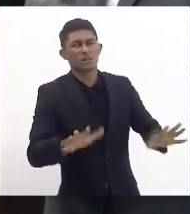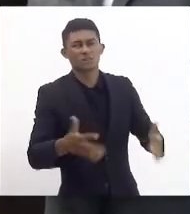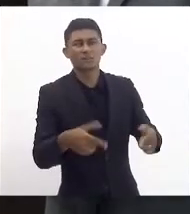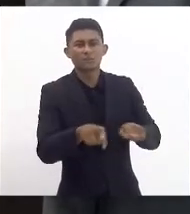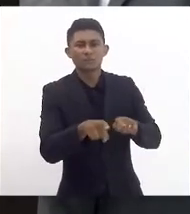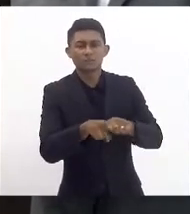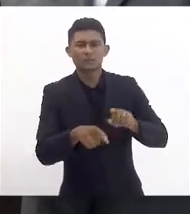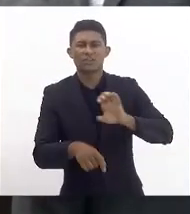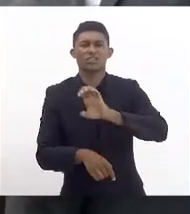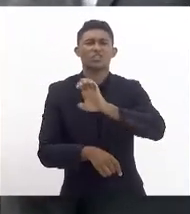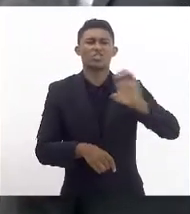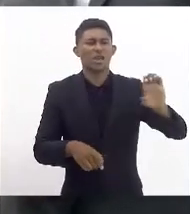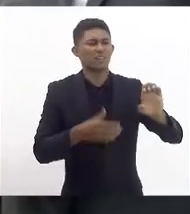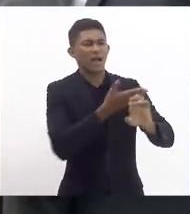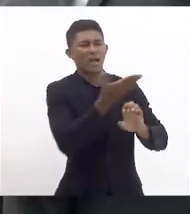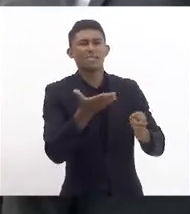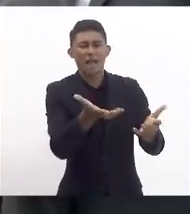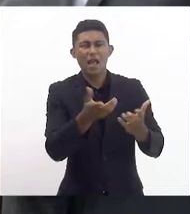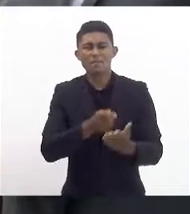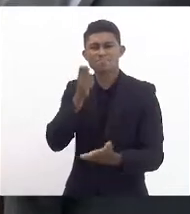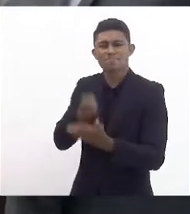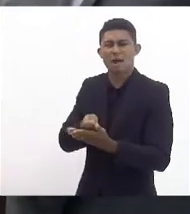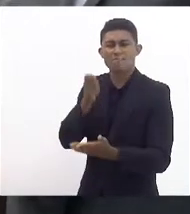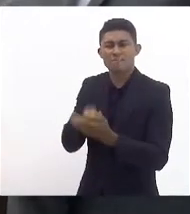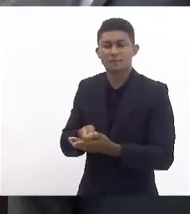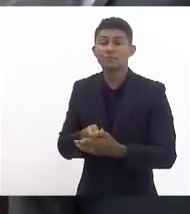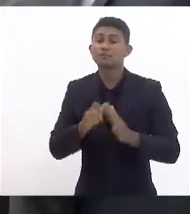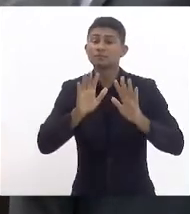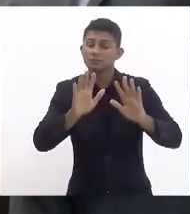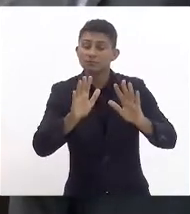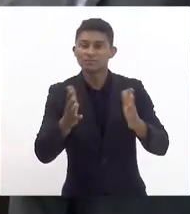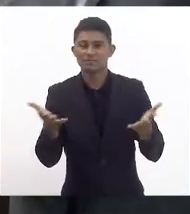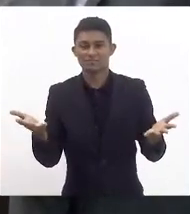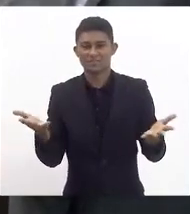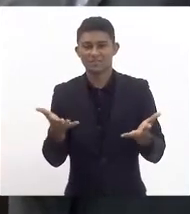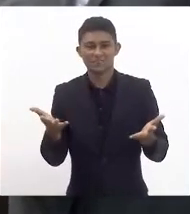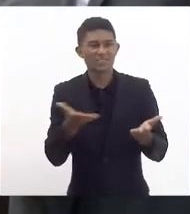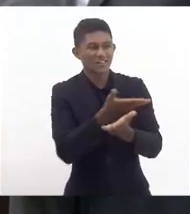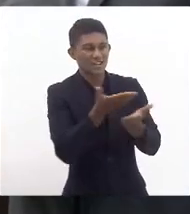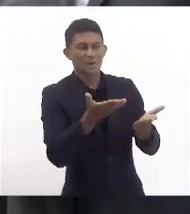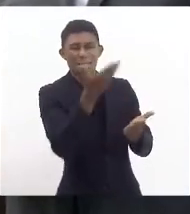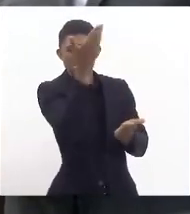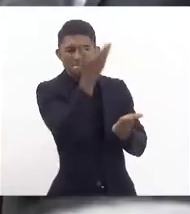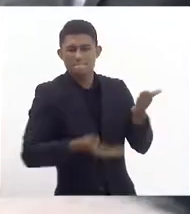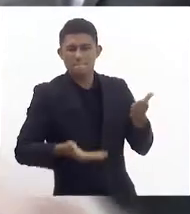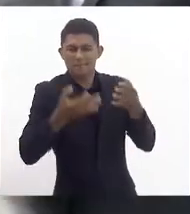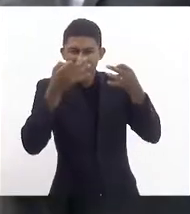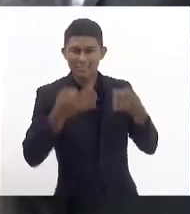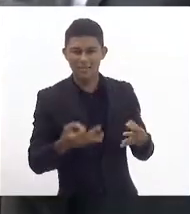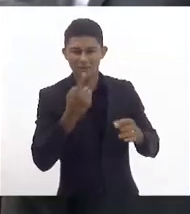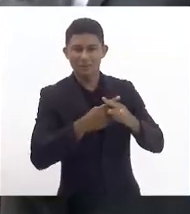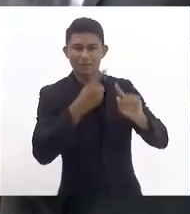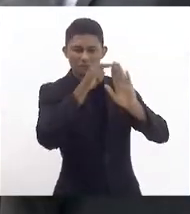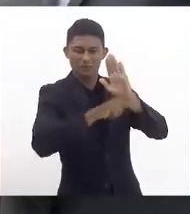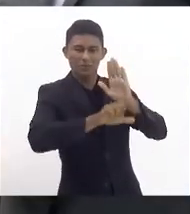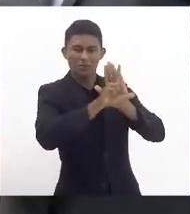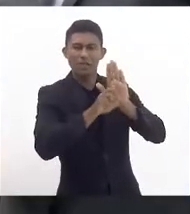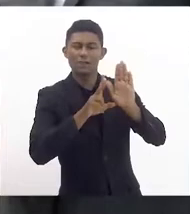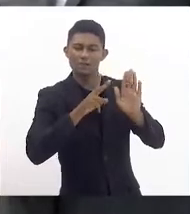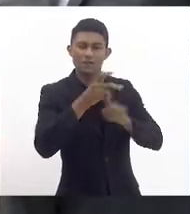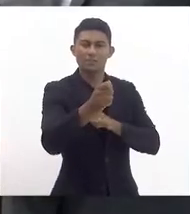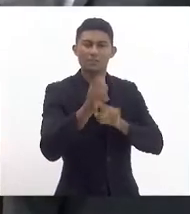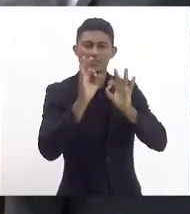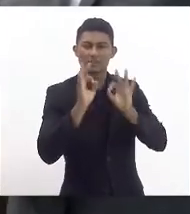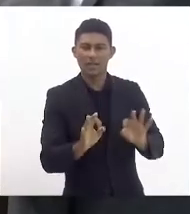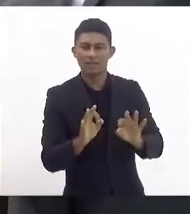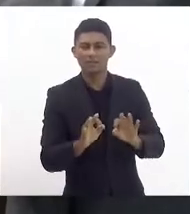que a esquerda tenta nos impor o tempo inteiro, mas que, mais uma vez, tomarão uma surra porque o projeto sairá vencedor da Assembleia